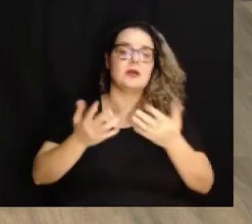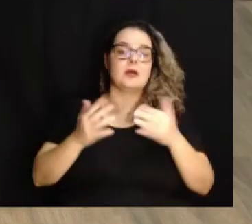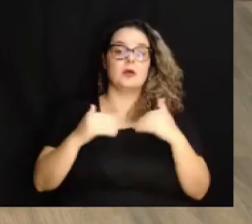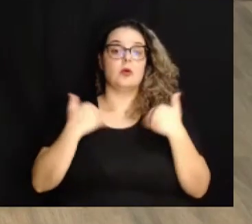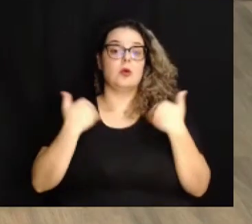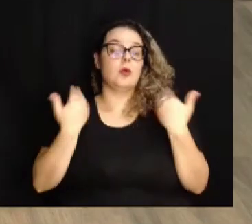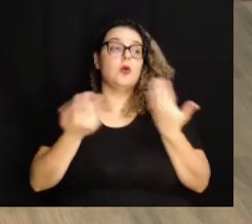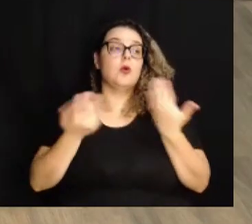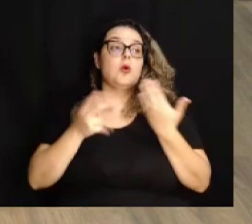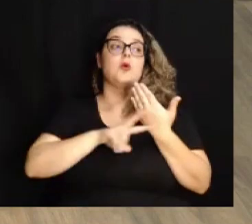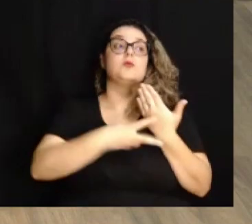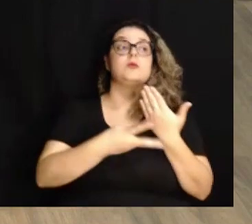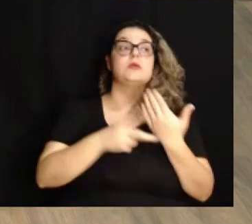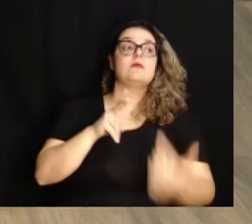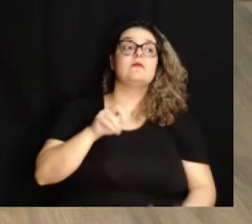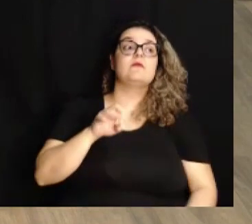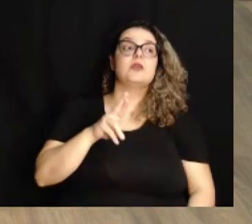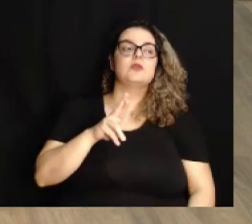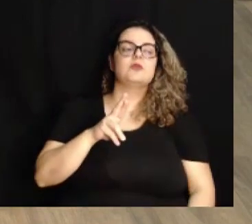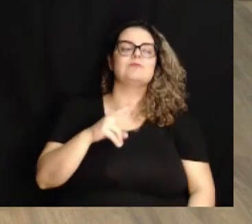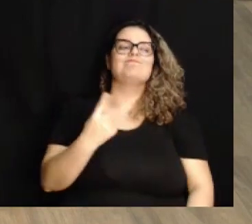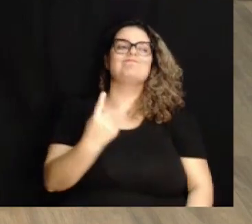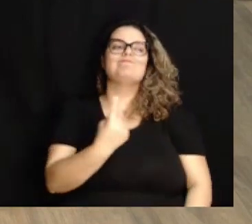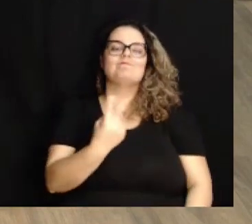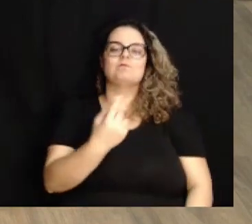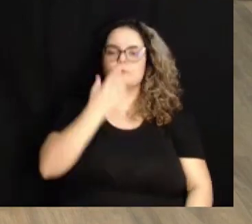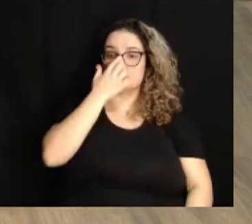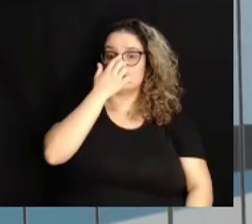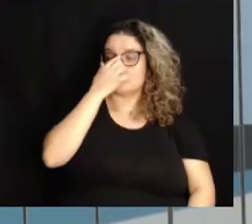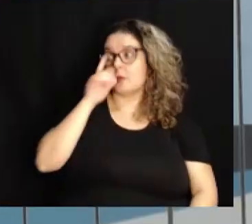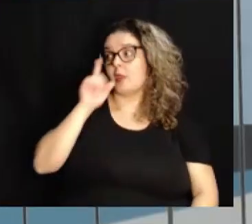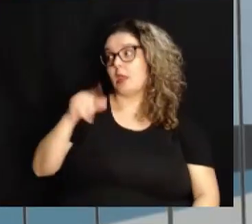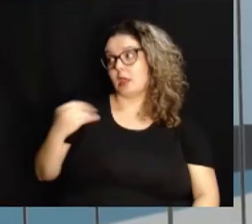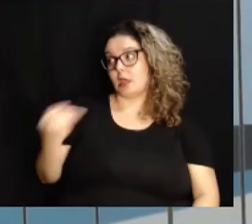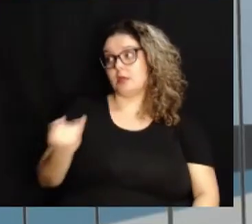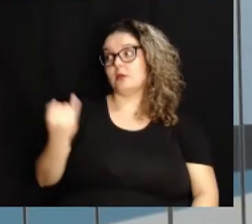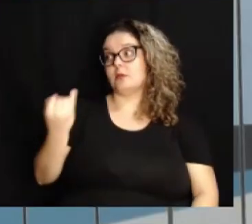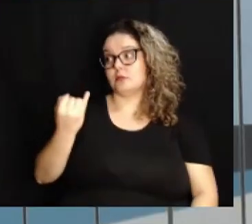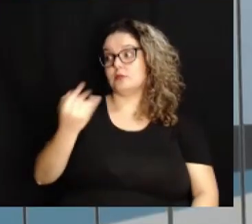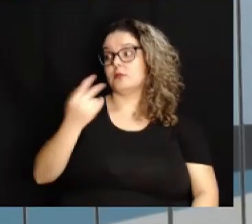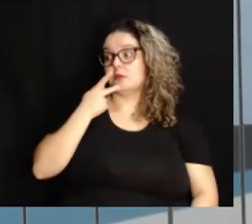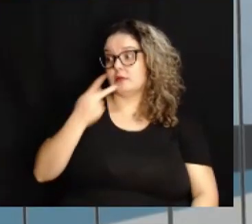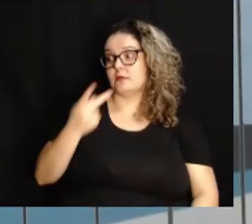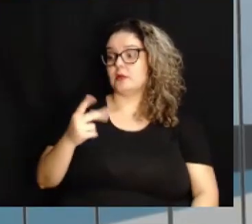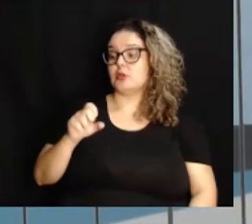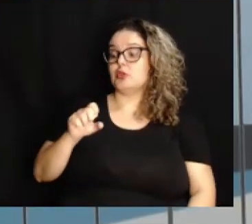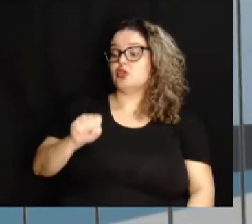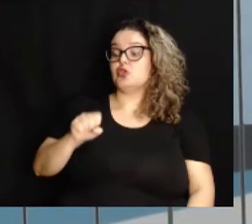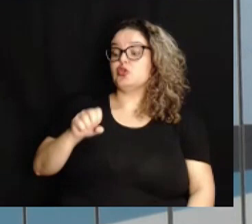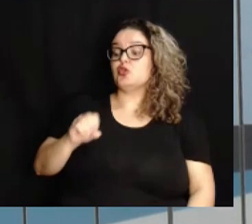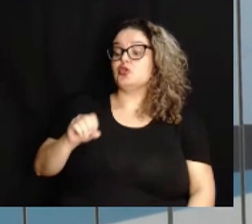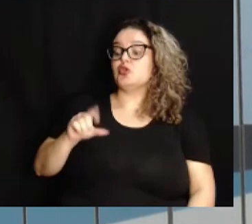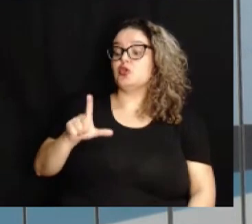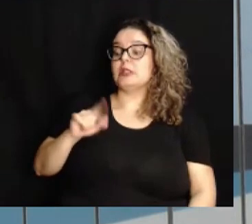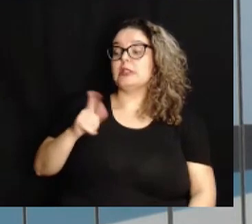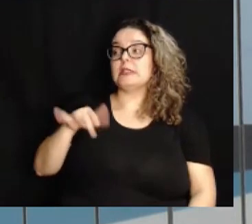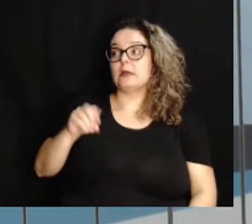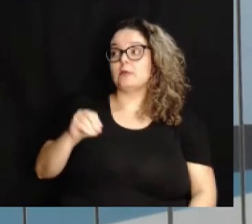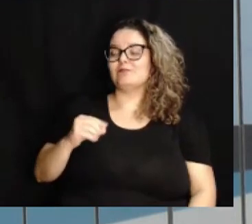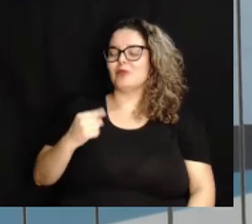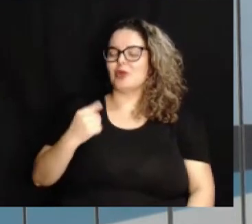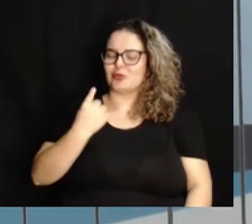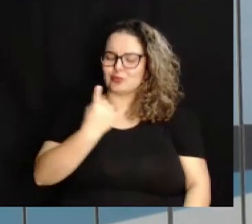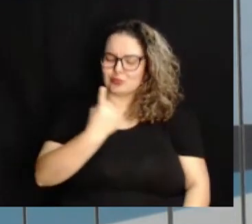dessa solidão? Sim, é muito importante, né, você usou essa palavra solidão, nós entendermos a diferença entre solidão e